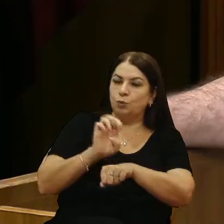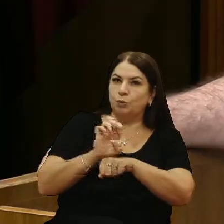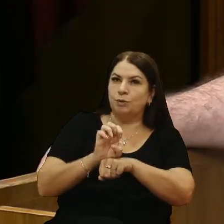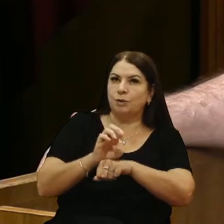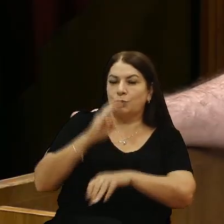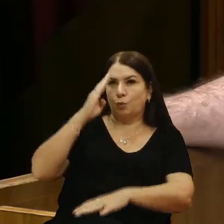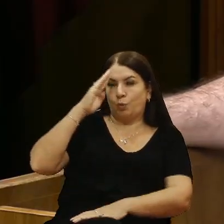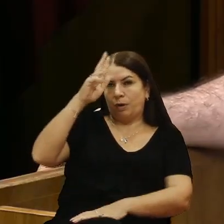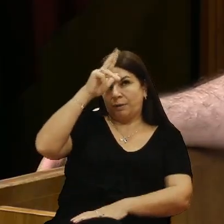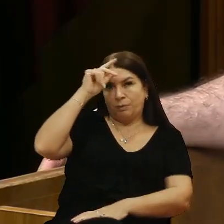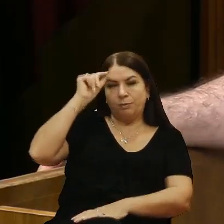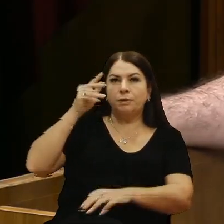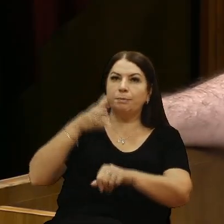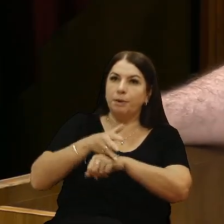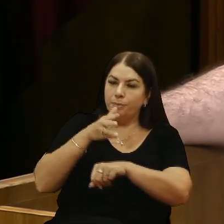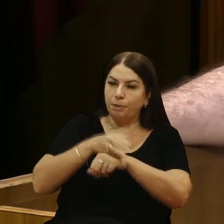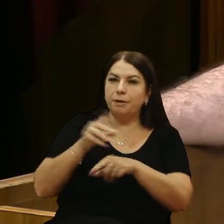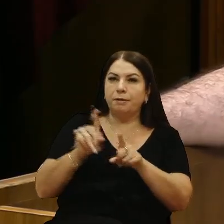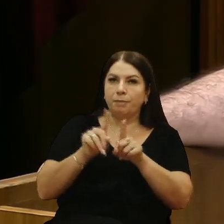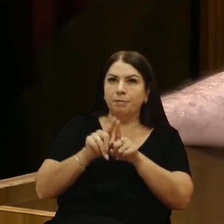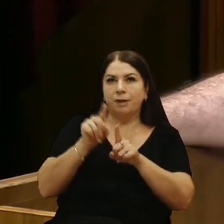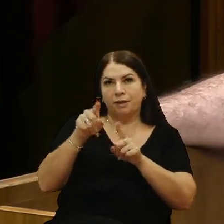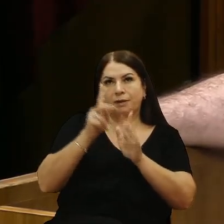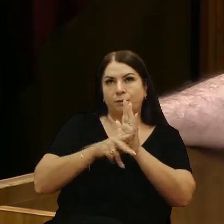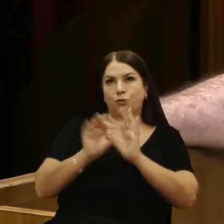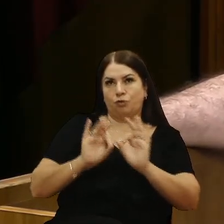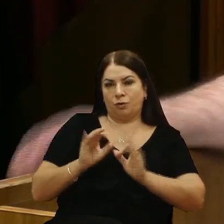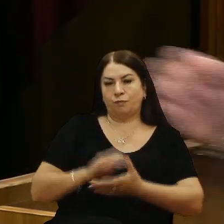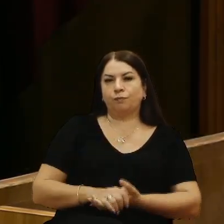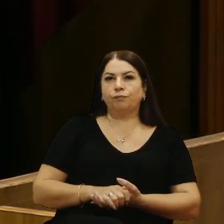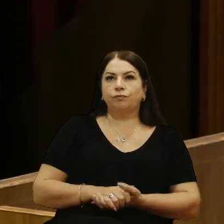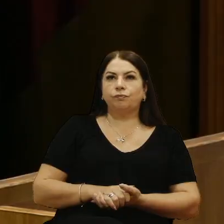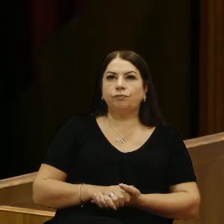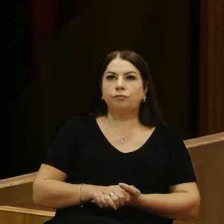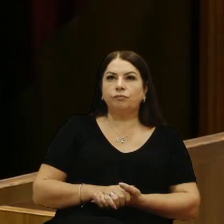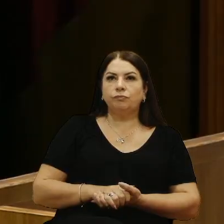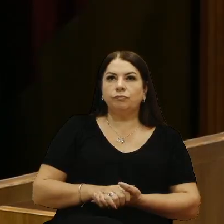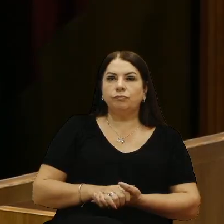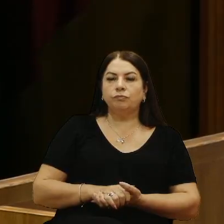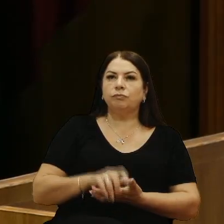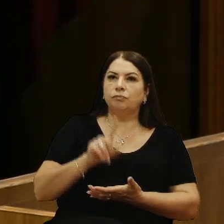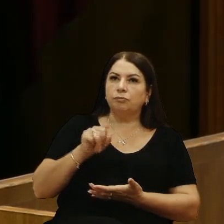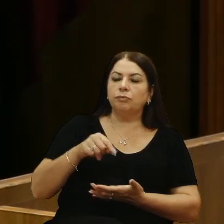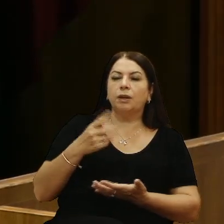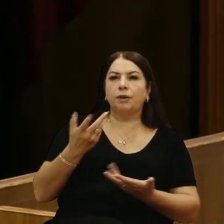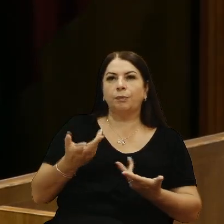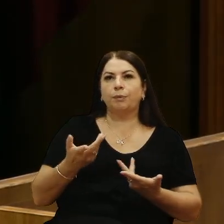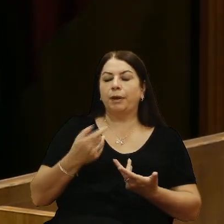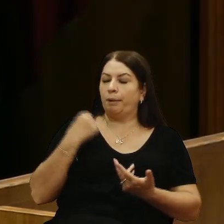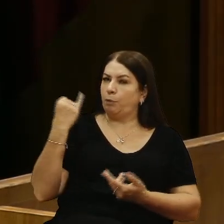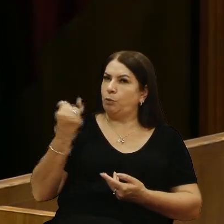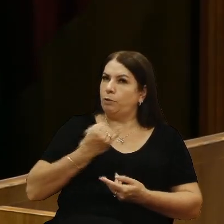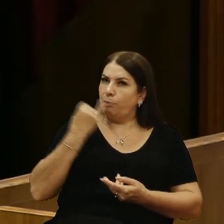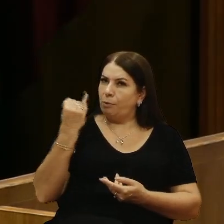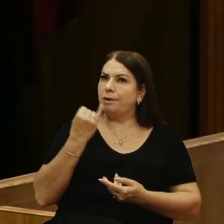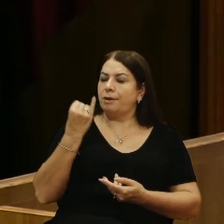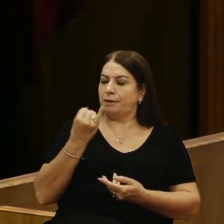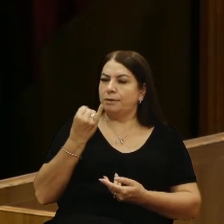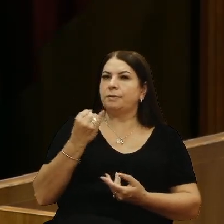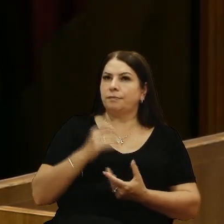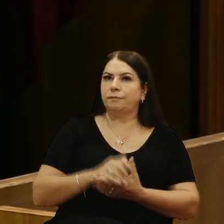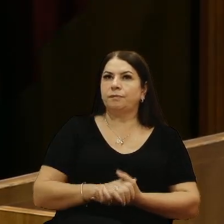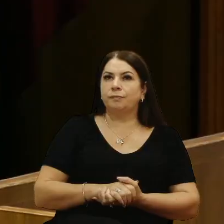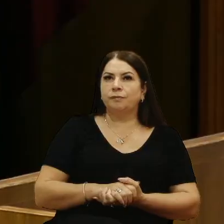guardas municipais participarem deste projeto. Então, isso é um projeto de extrema importância e